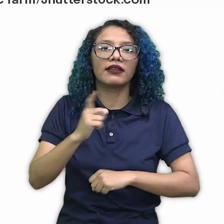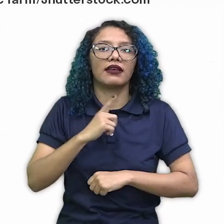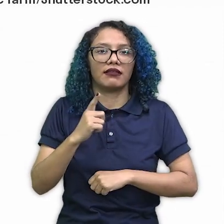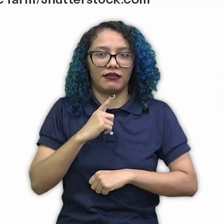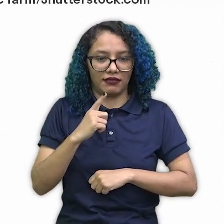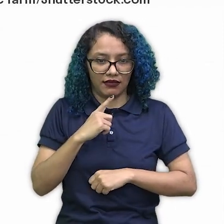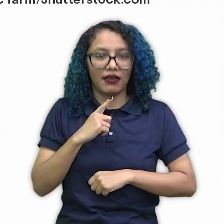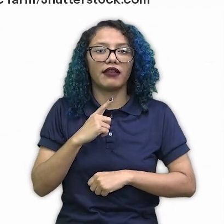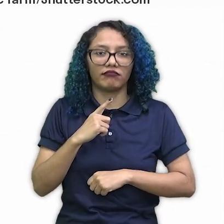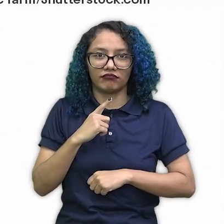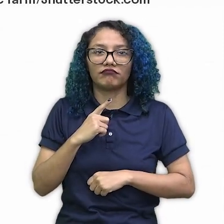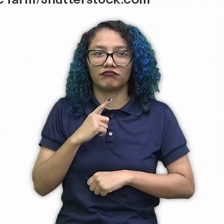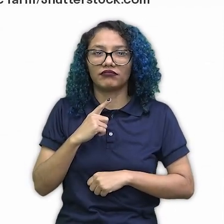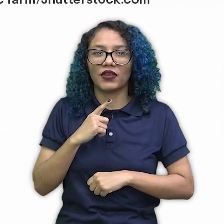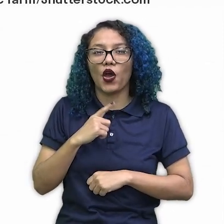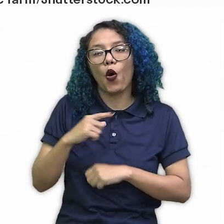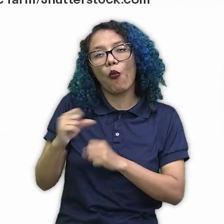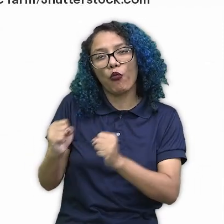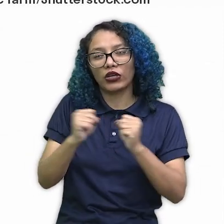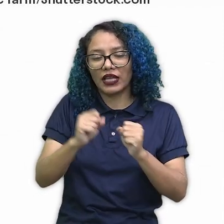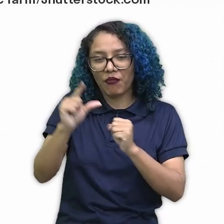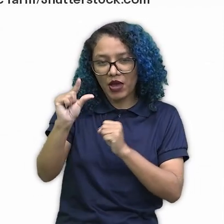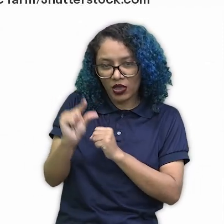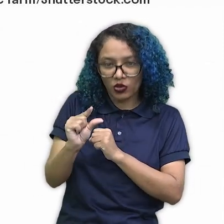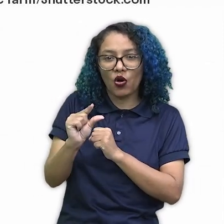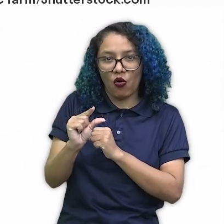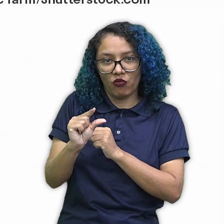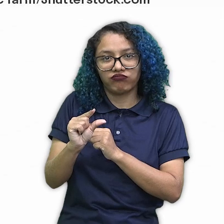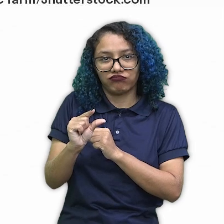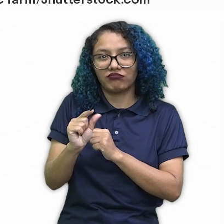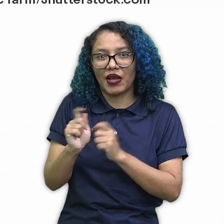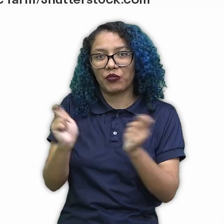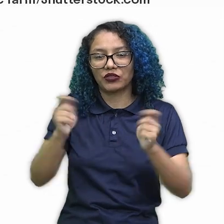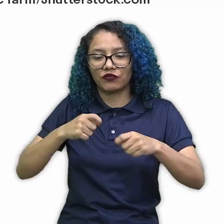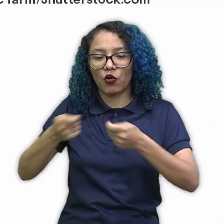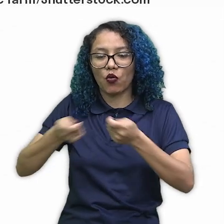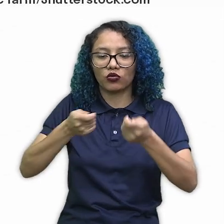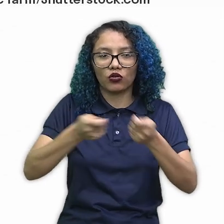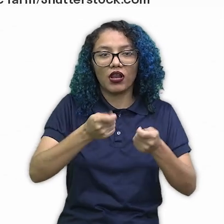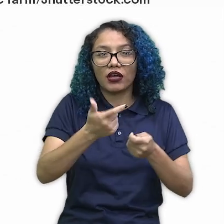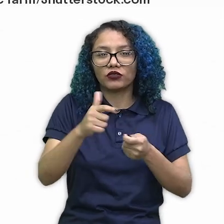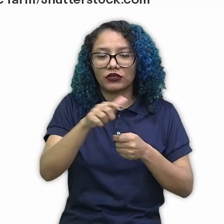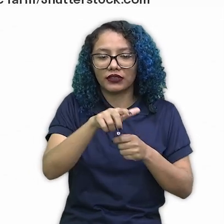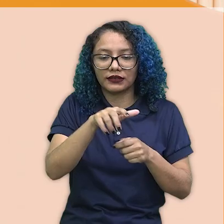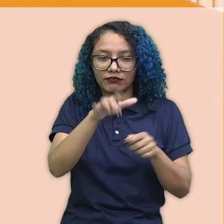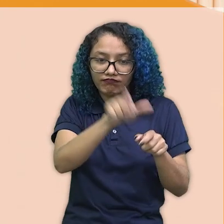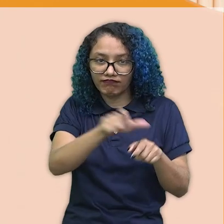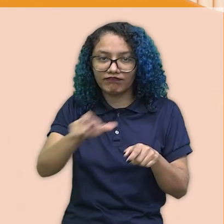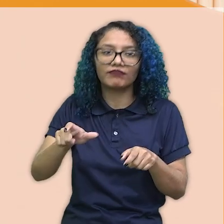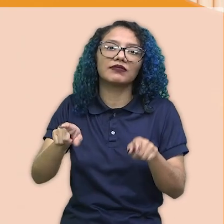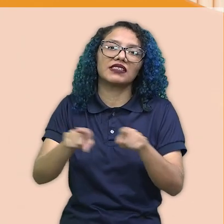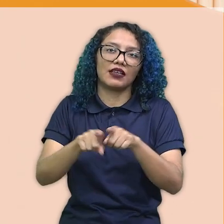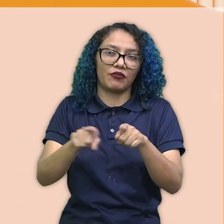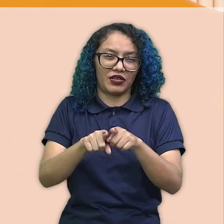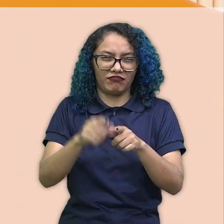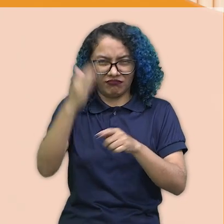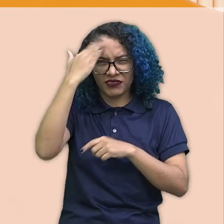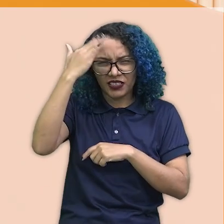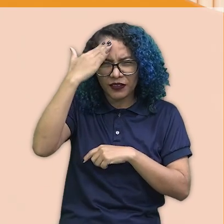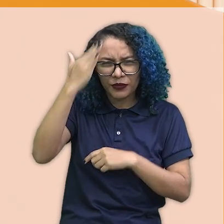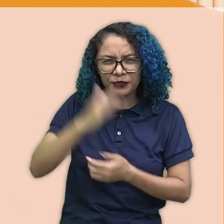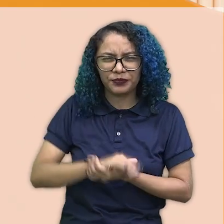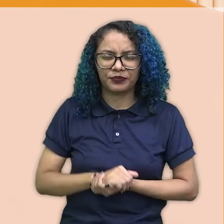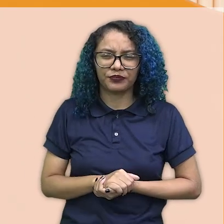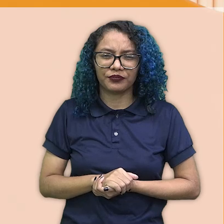poder microfísico em cima das pessoas subjugadas a ele. Entenderam bem isso daí, gente?